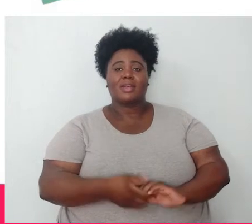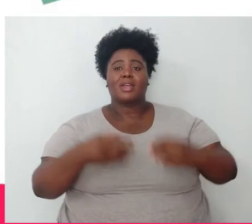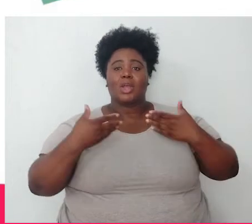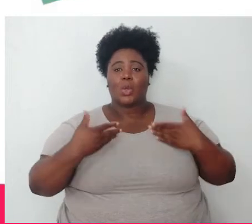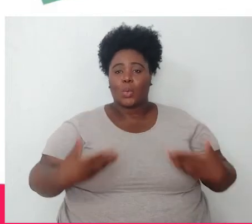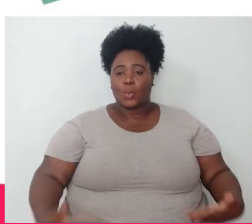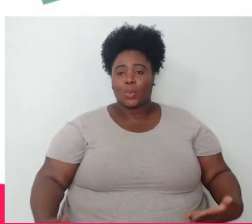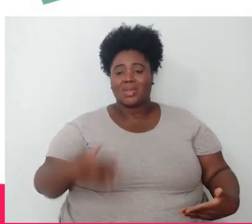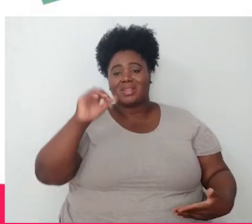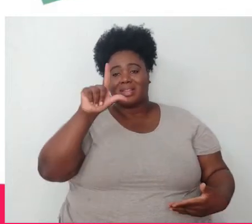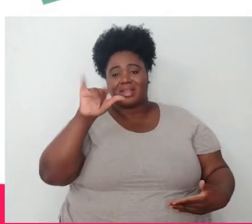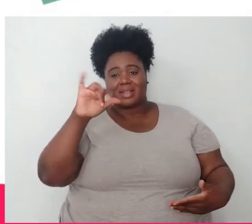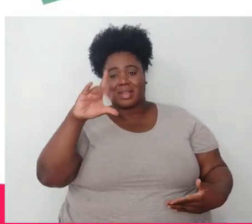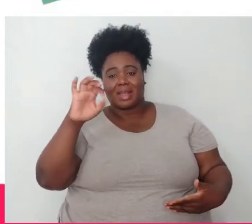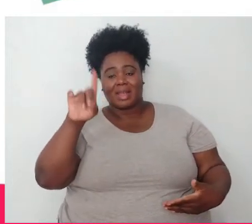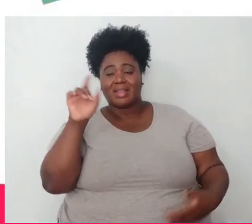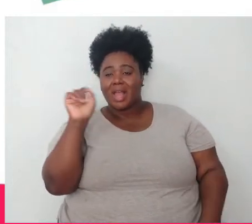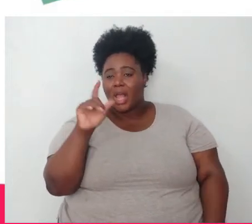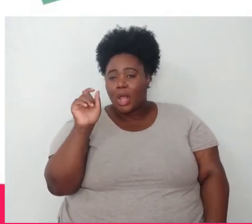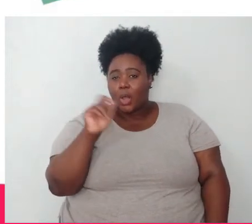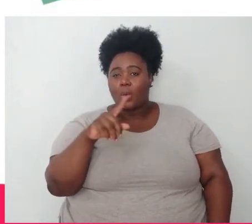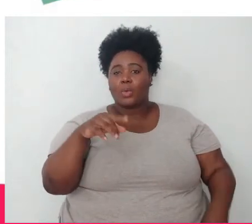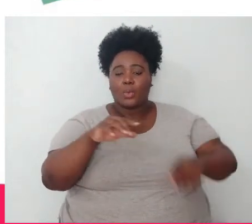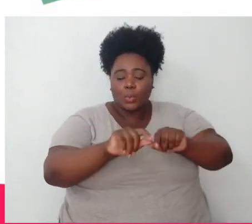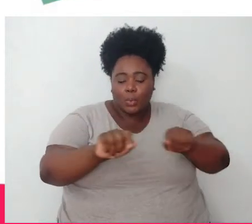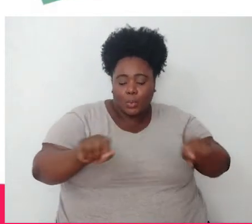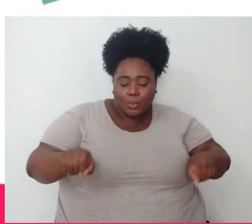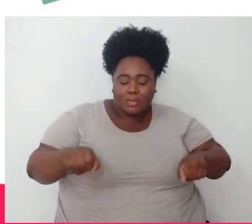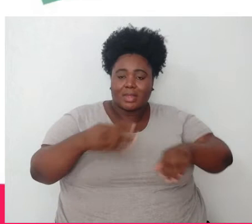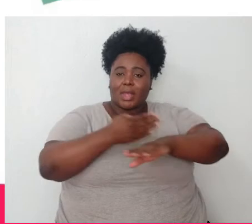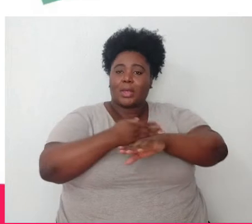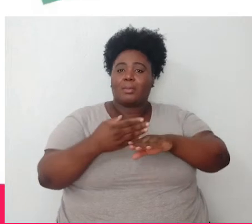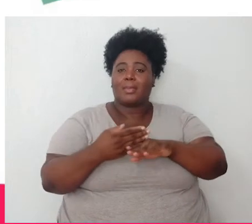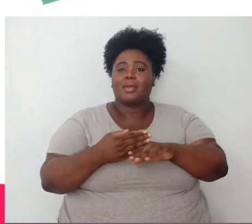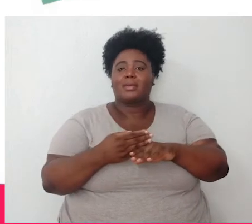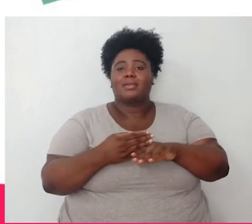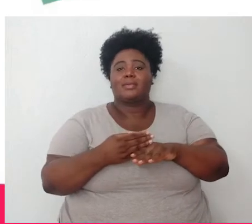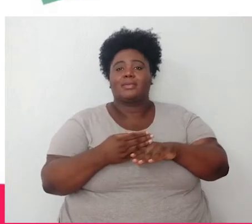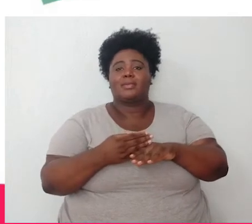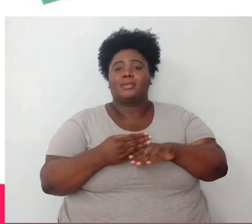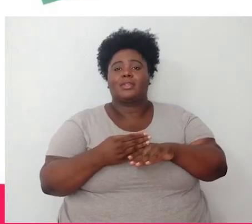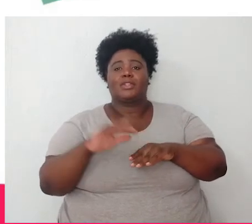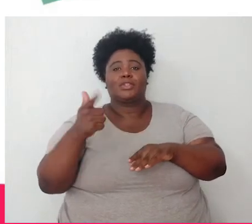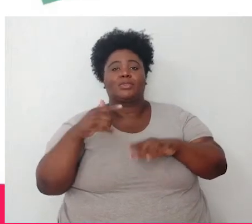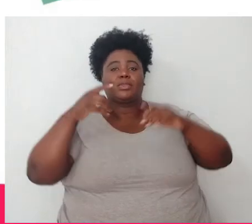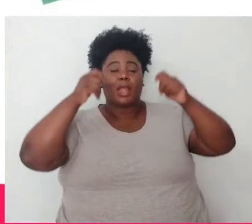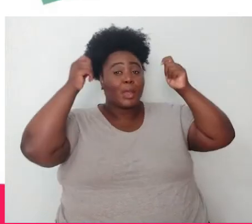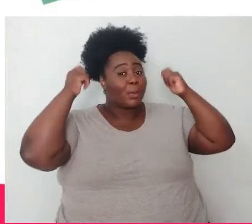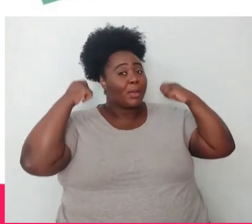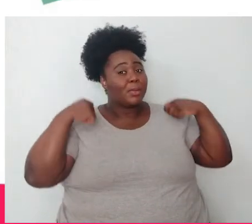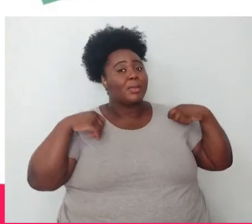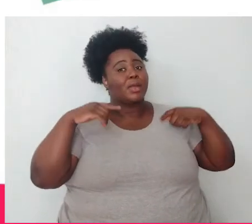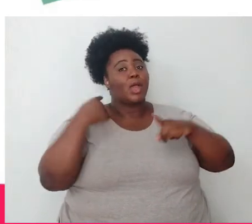do universo da Alice, que é um vestido azul com um avental branco, claro que também não tem uma peruca, a cabeça é